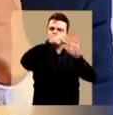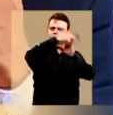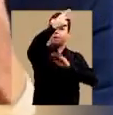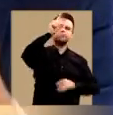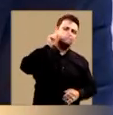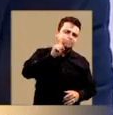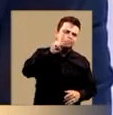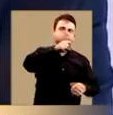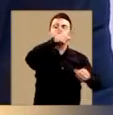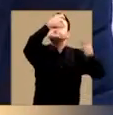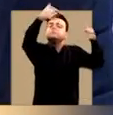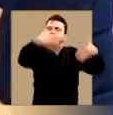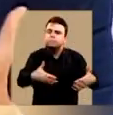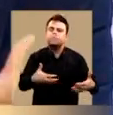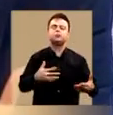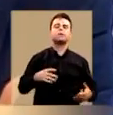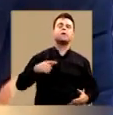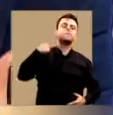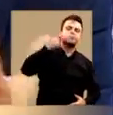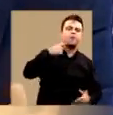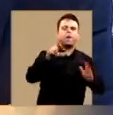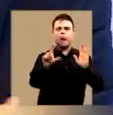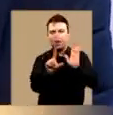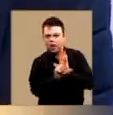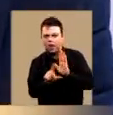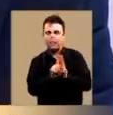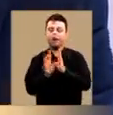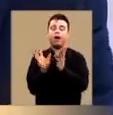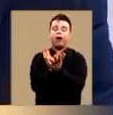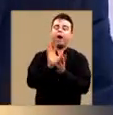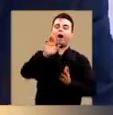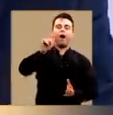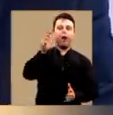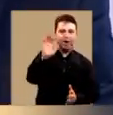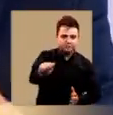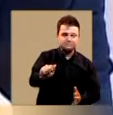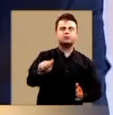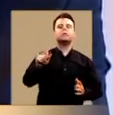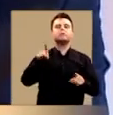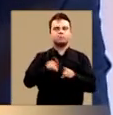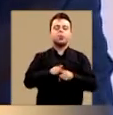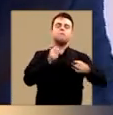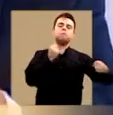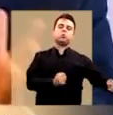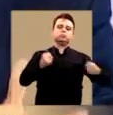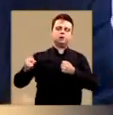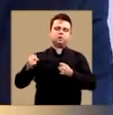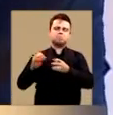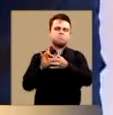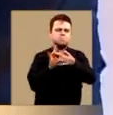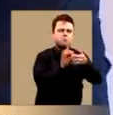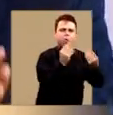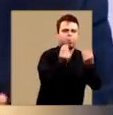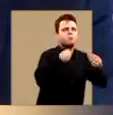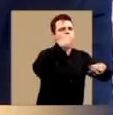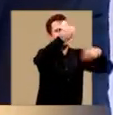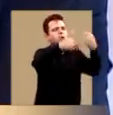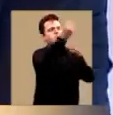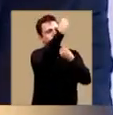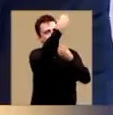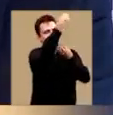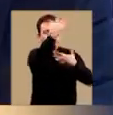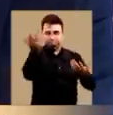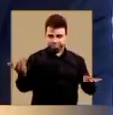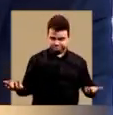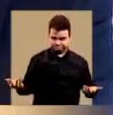pensava as relações entre direito, raça, racismo e poder. Essas questões relacionadas a direito e racismo, direito e